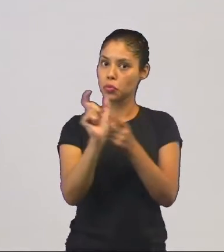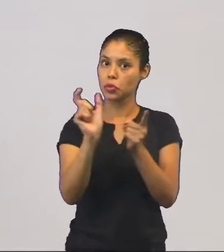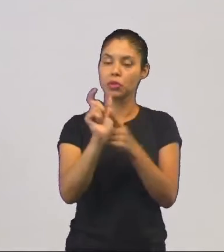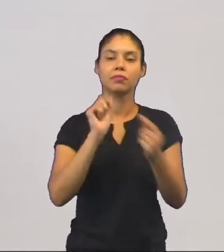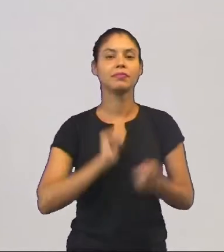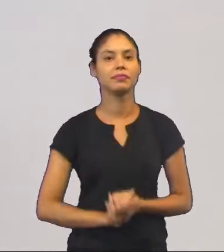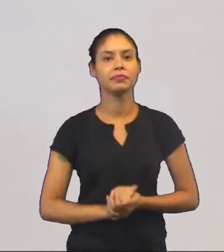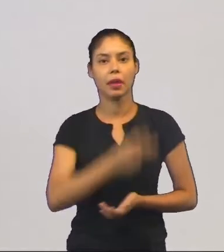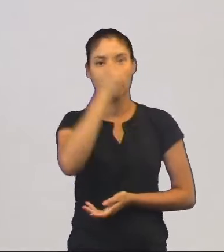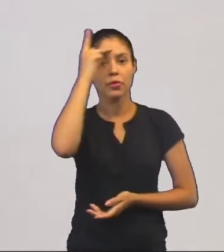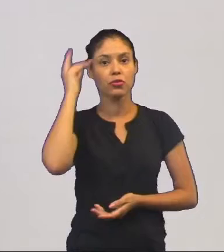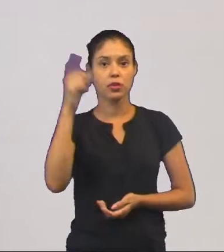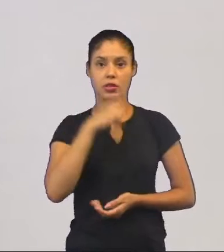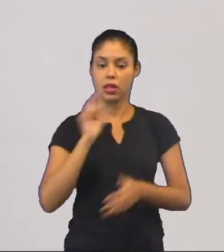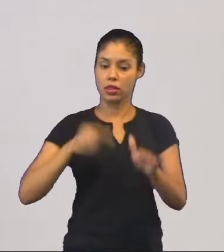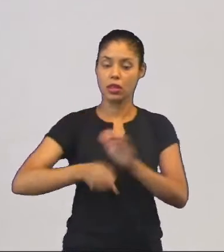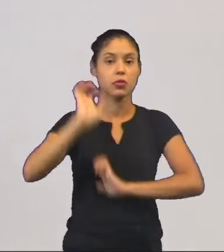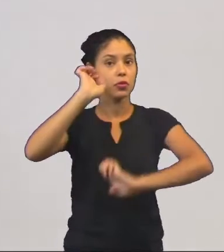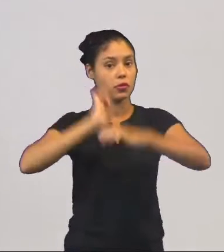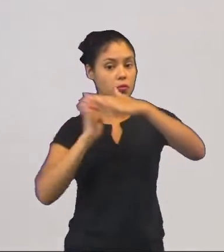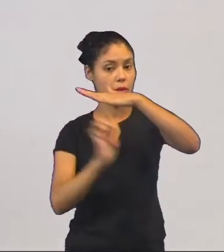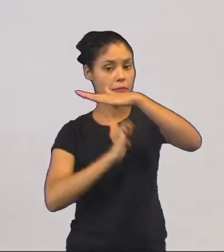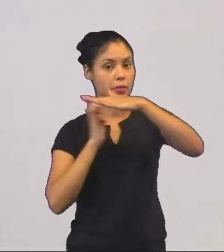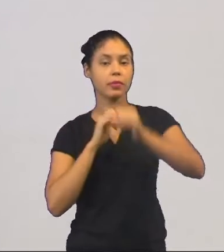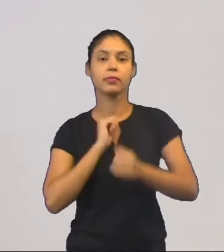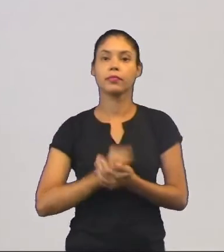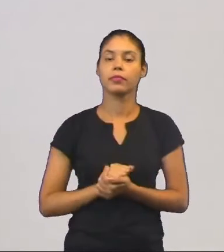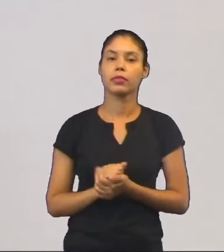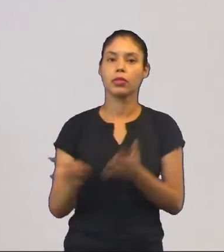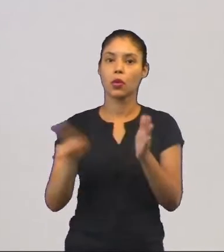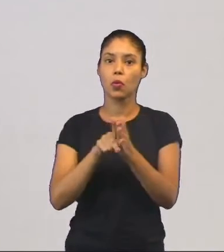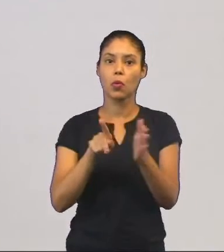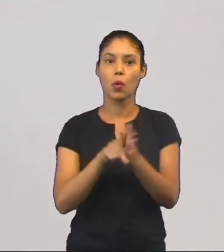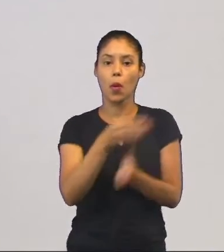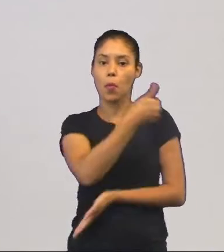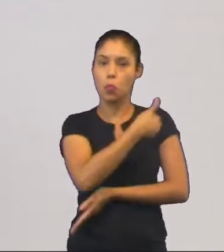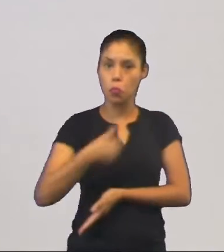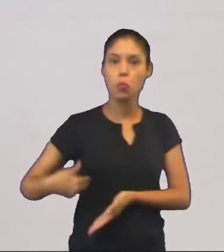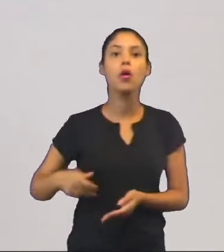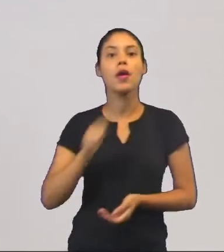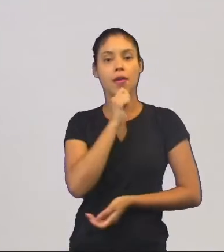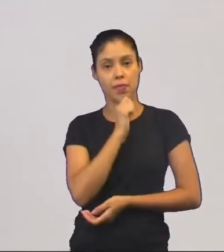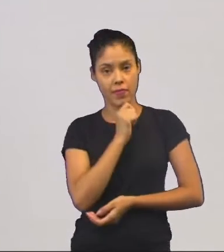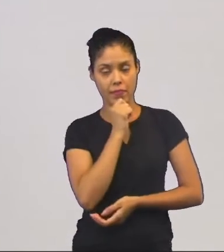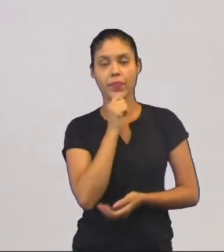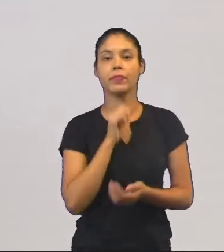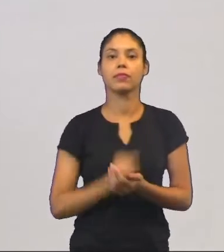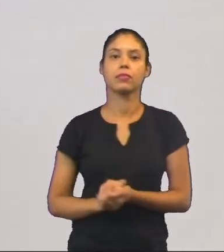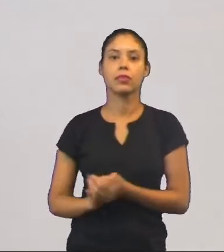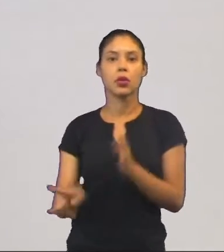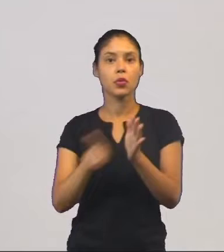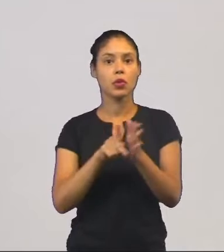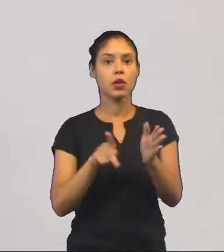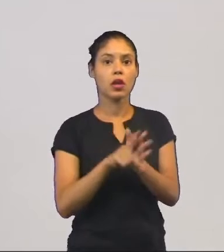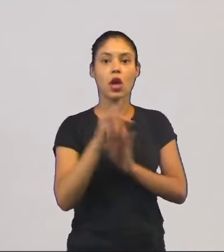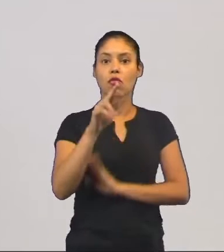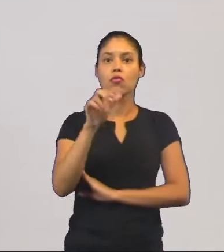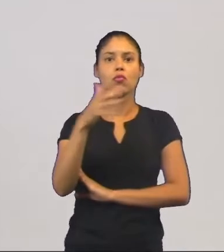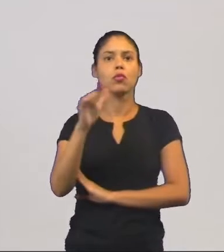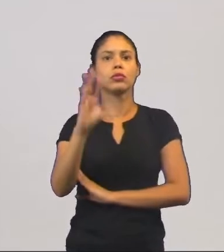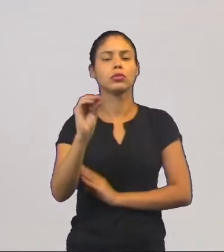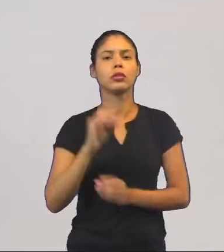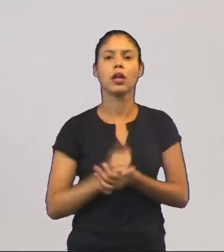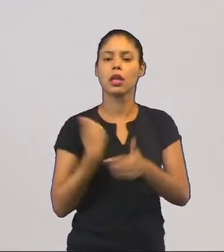palavras, pessoas que dentro da empresa, pessoas que no setor público ocupam cargos,